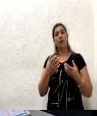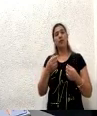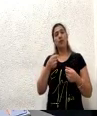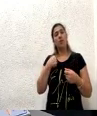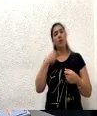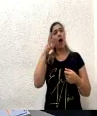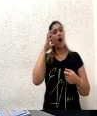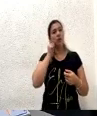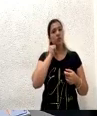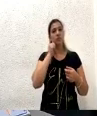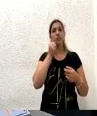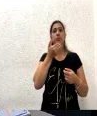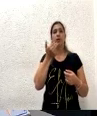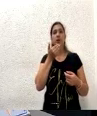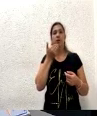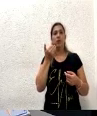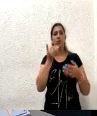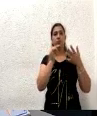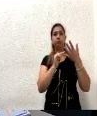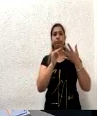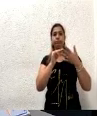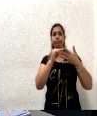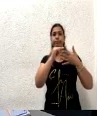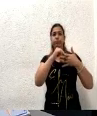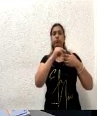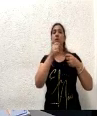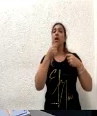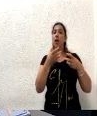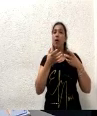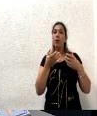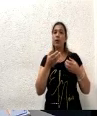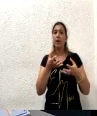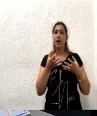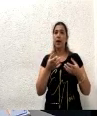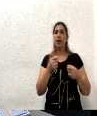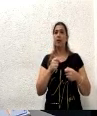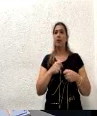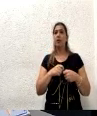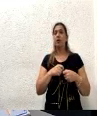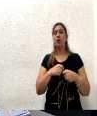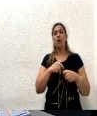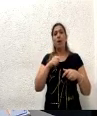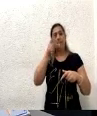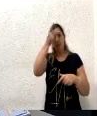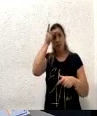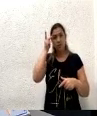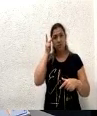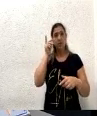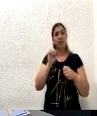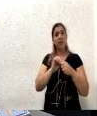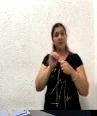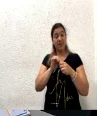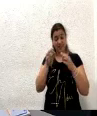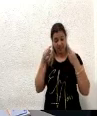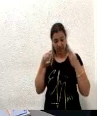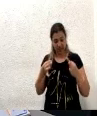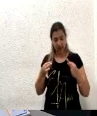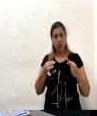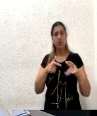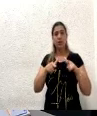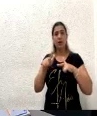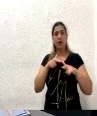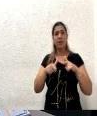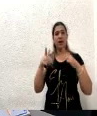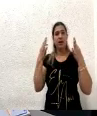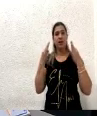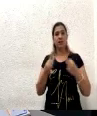acho que a Ellen é uma pessoa que não mistura as coisas politicamente. Hoje,